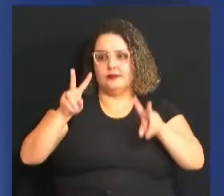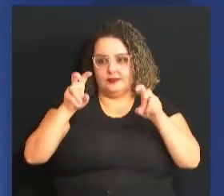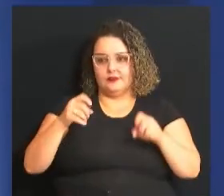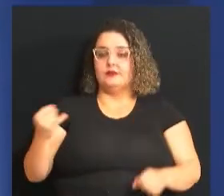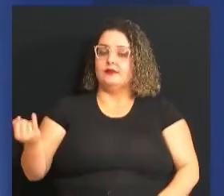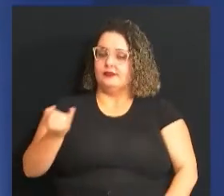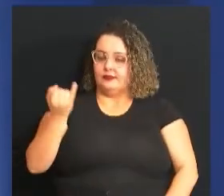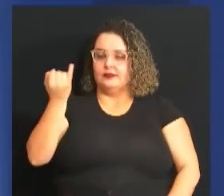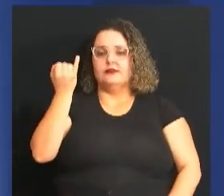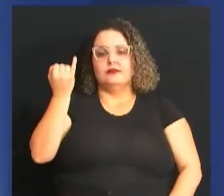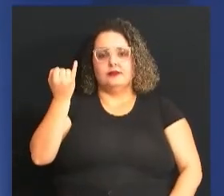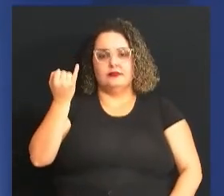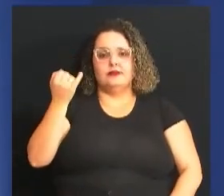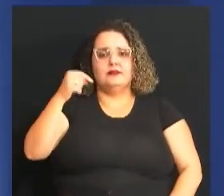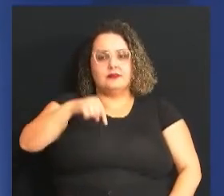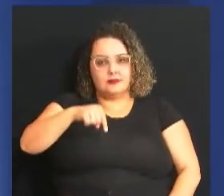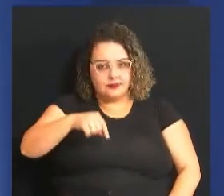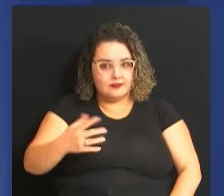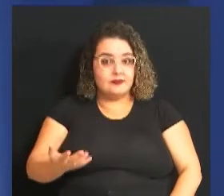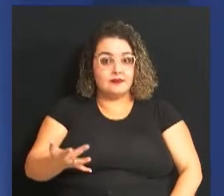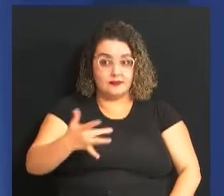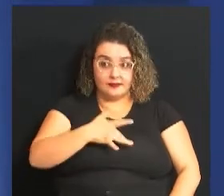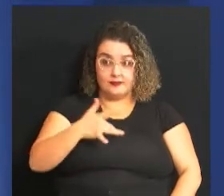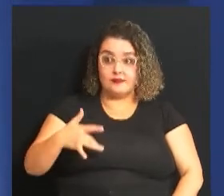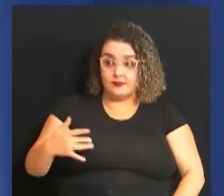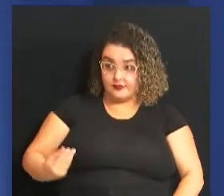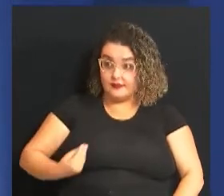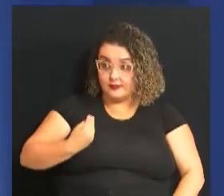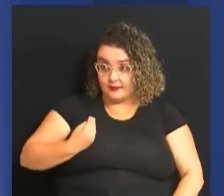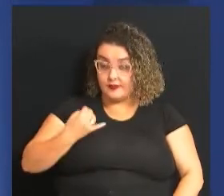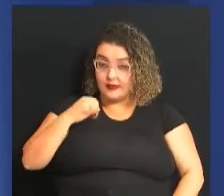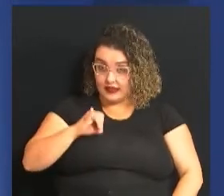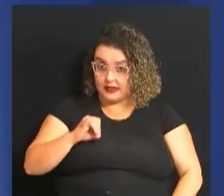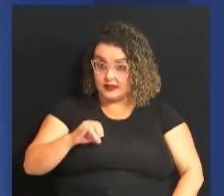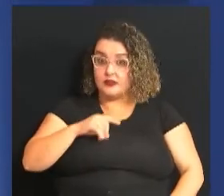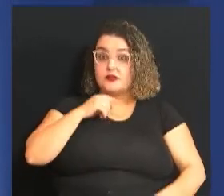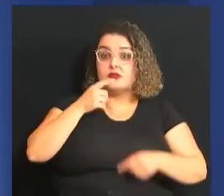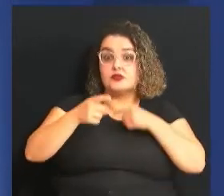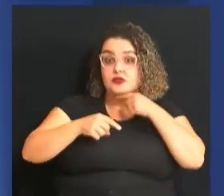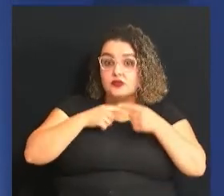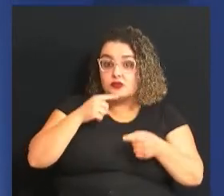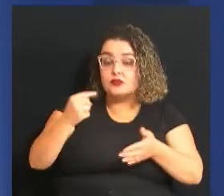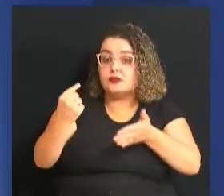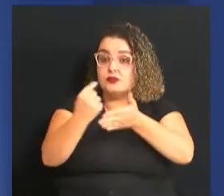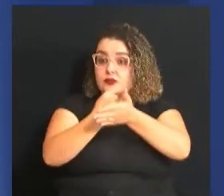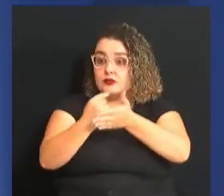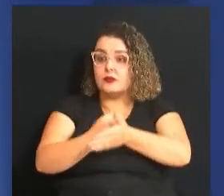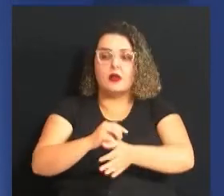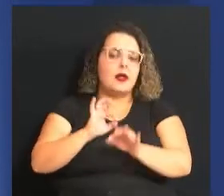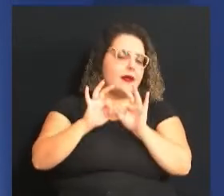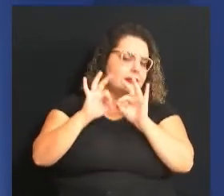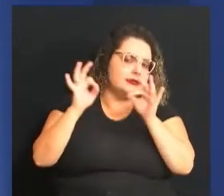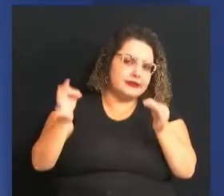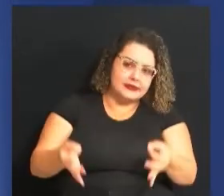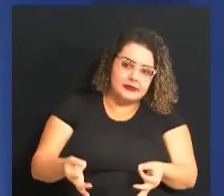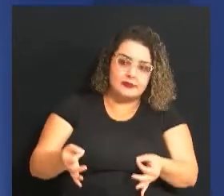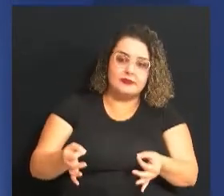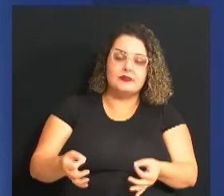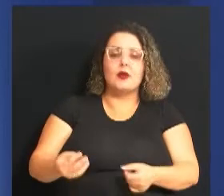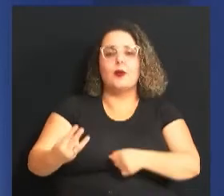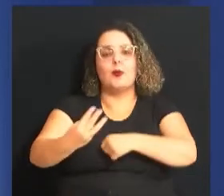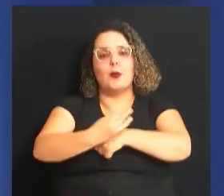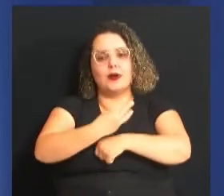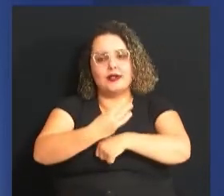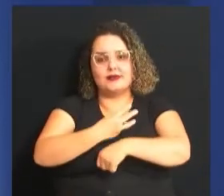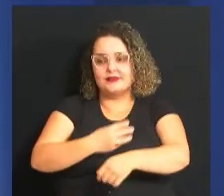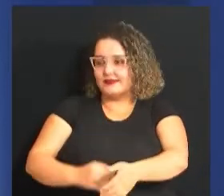bastante importante aqui para o Saúde é Vida. E se você tiver alguma dúvida, alguma pergunta, é muito simples. Anota o nosso WhatsApp,